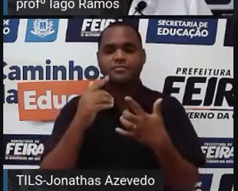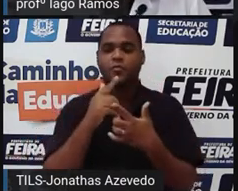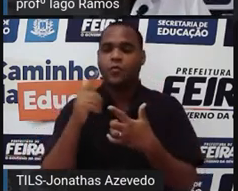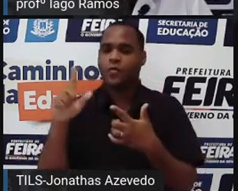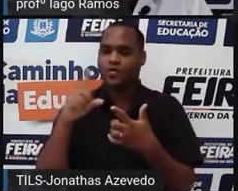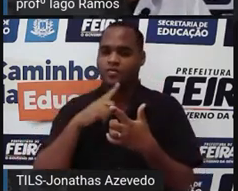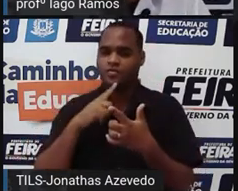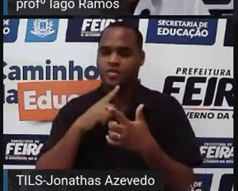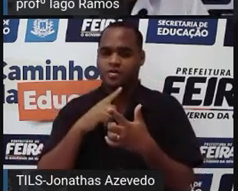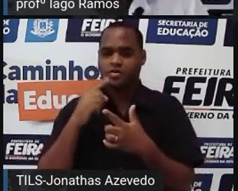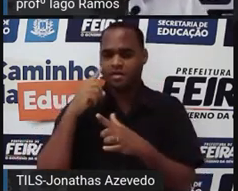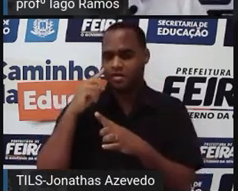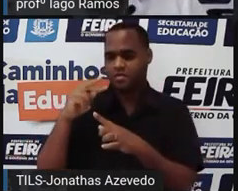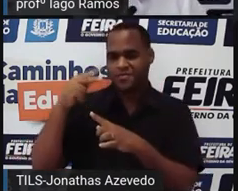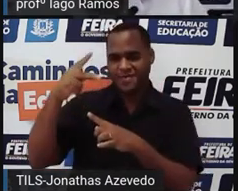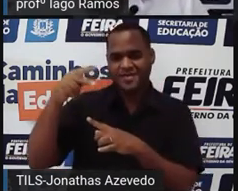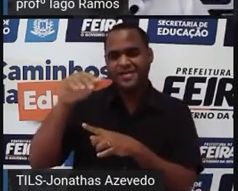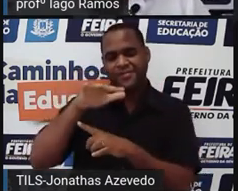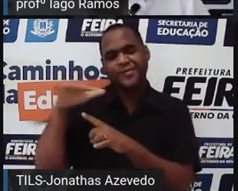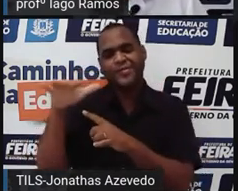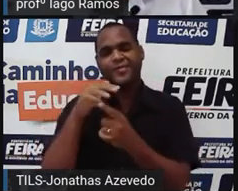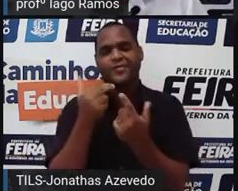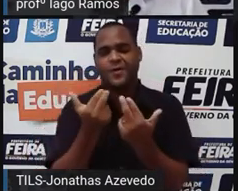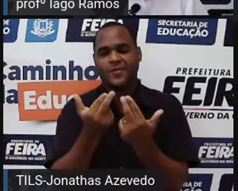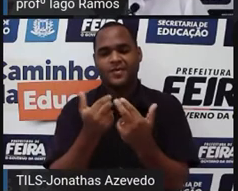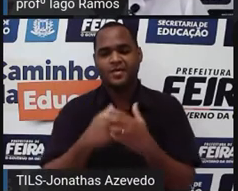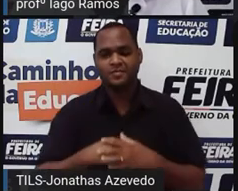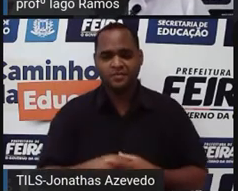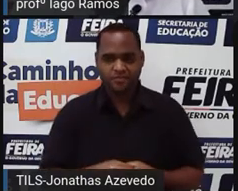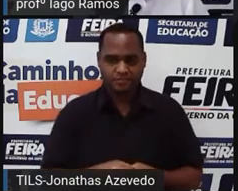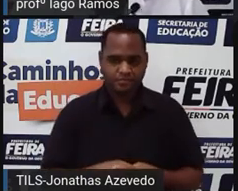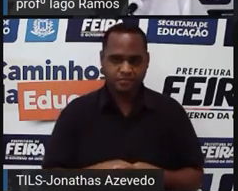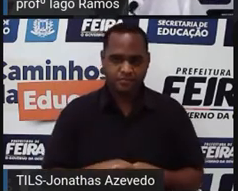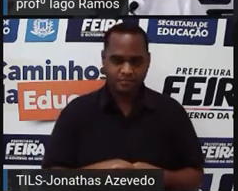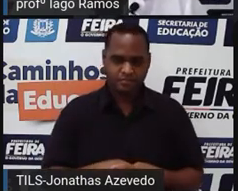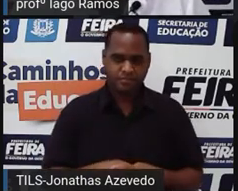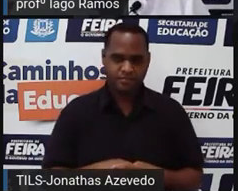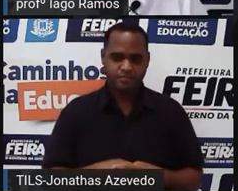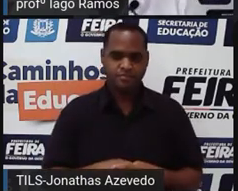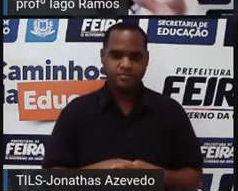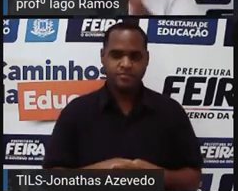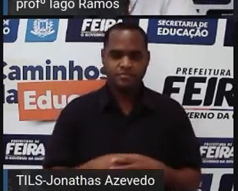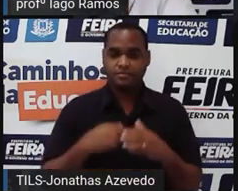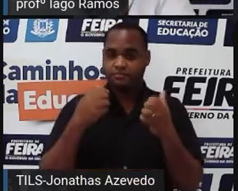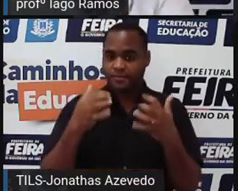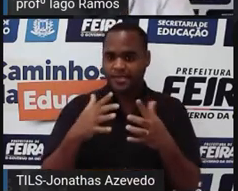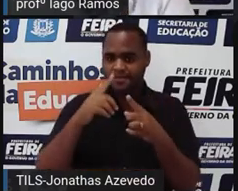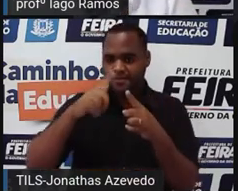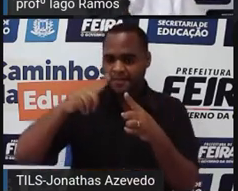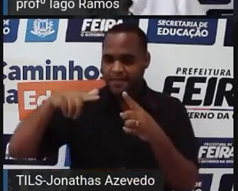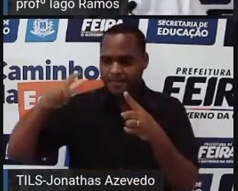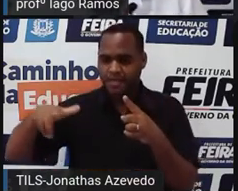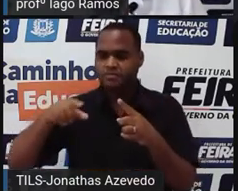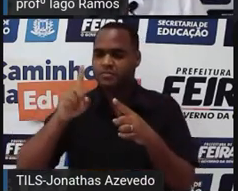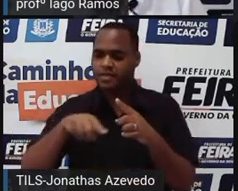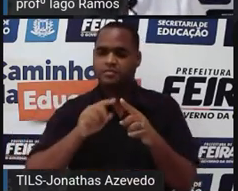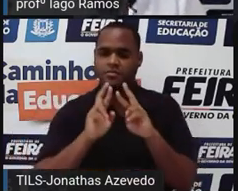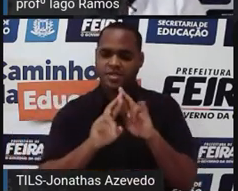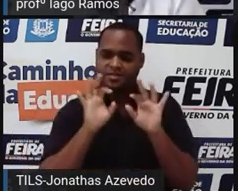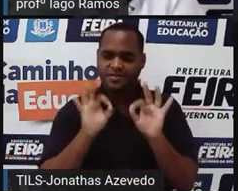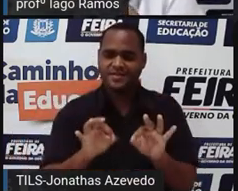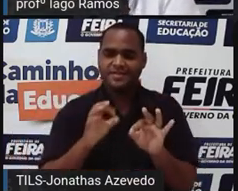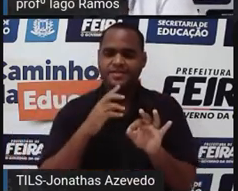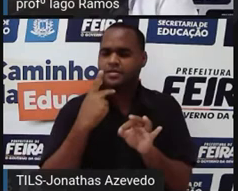divide potências que têm a mesma base. Para calcular usando essa propriedade, você repete essa base no resultado